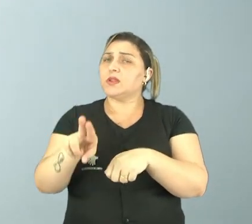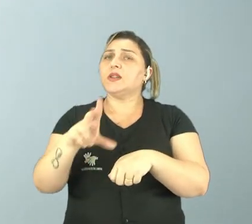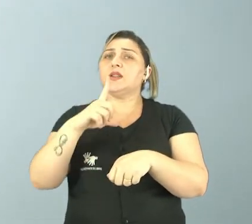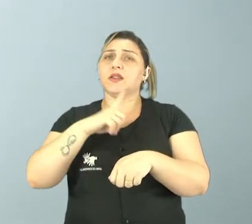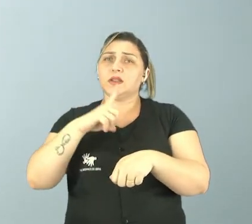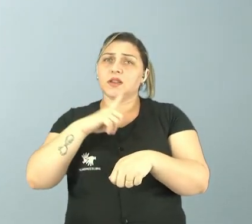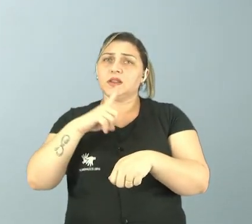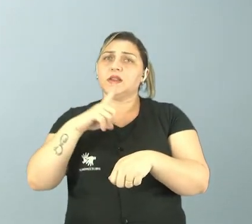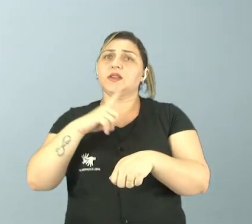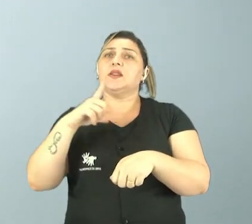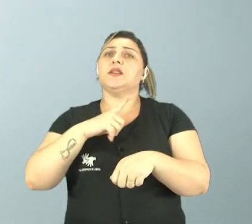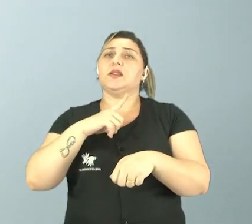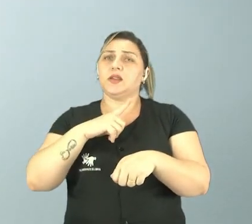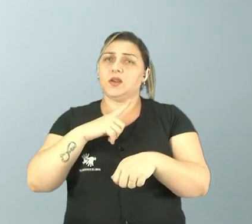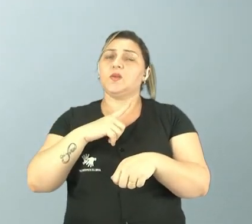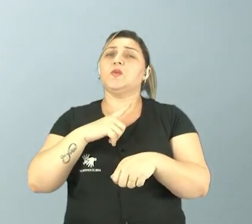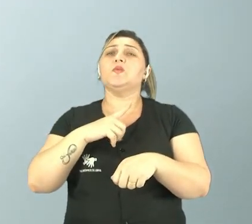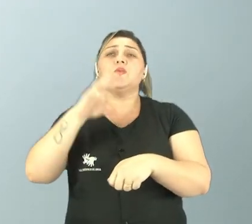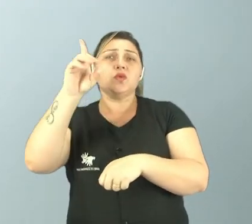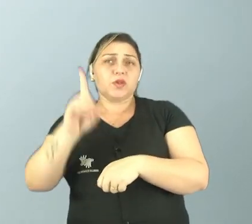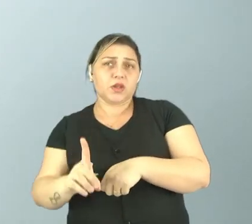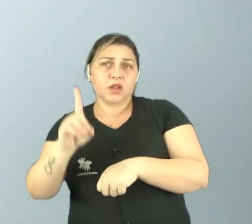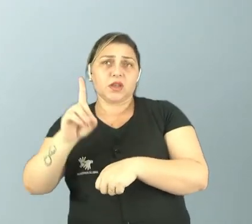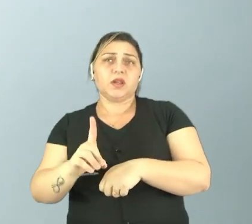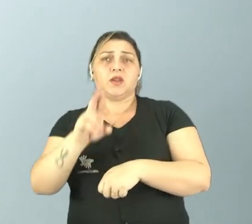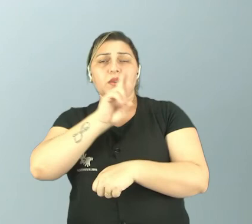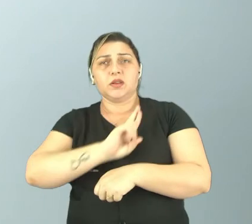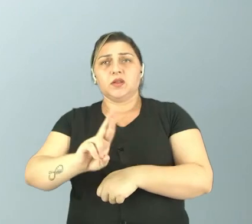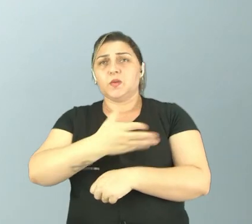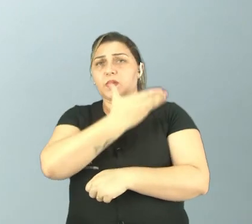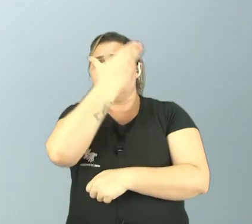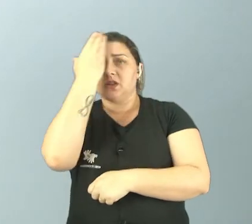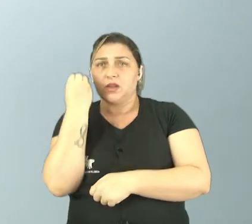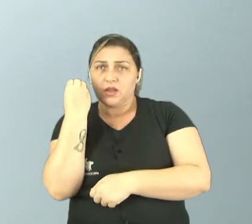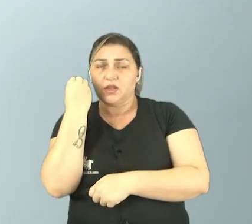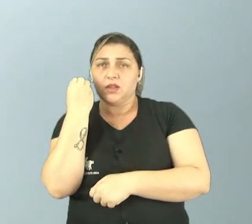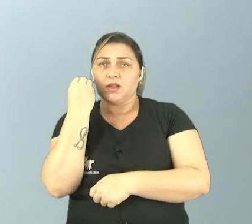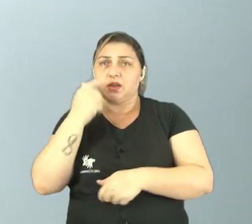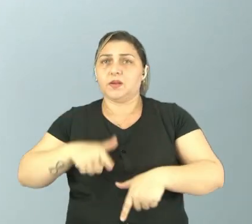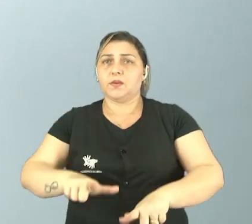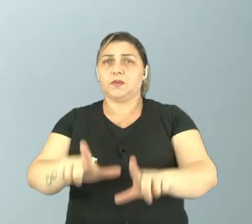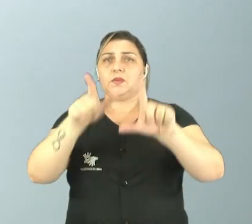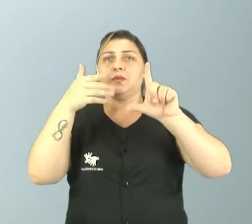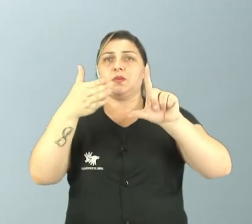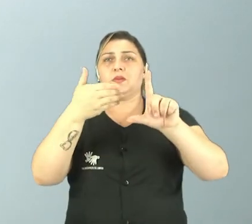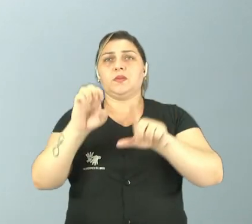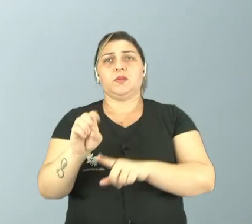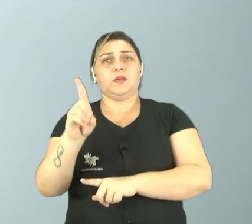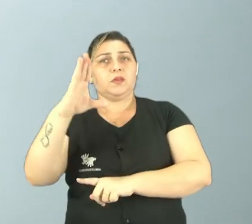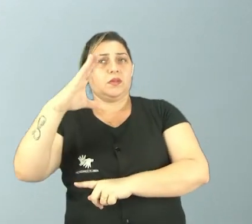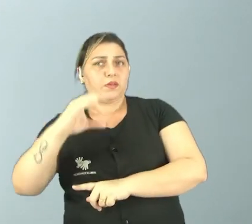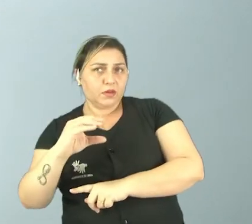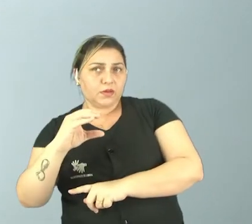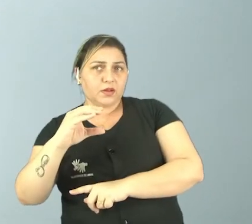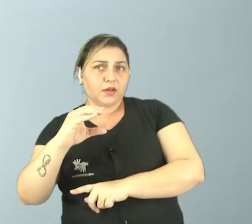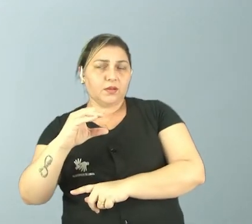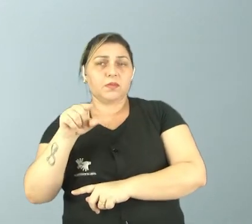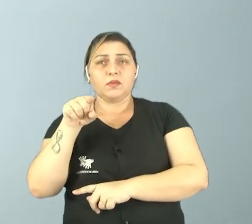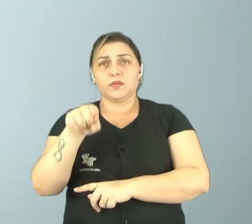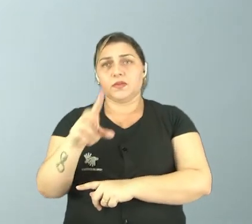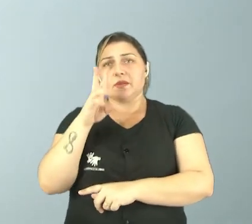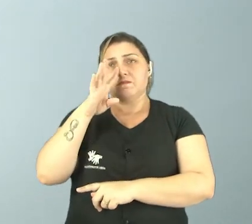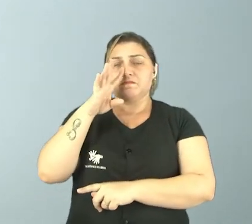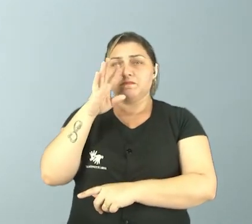o direito de vocês respeitado, tá? Não esqueçam de irem até a plataforma Eduque para